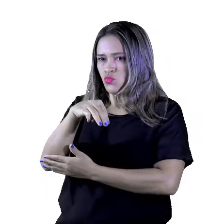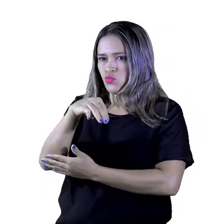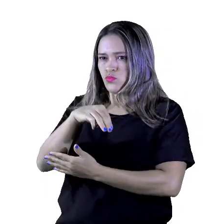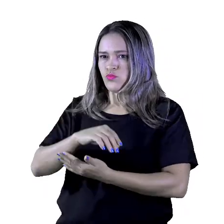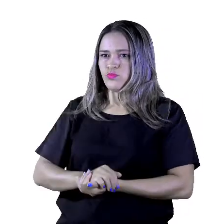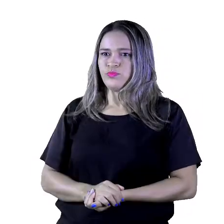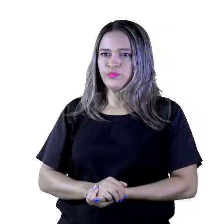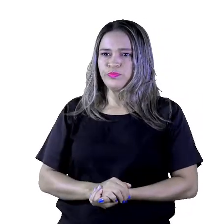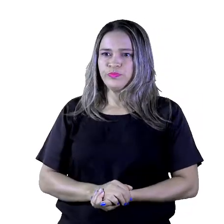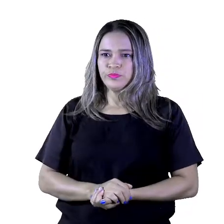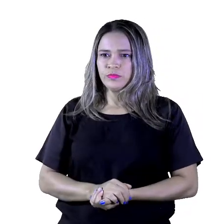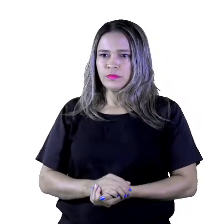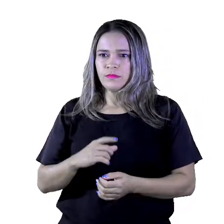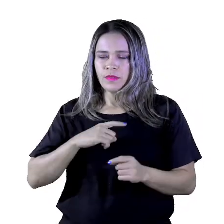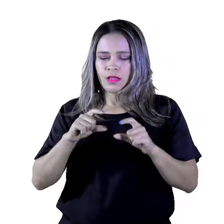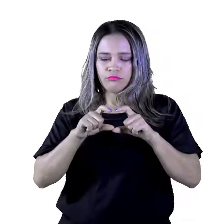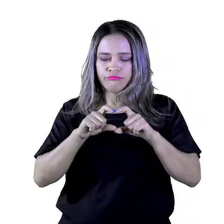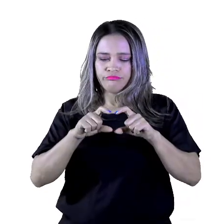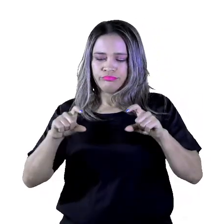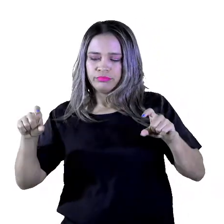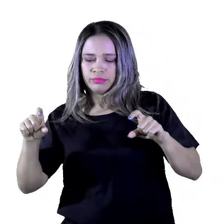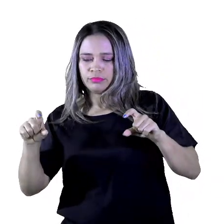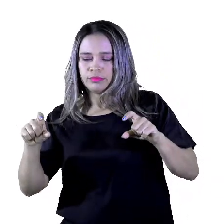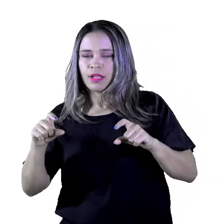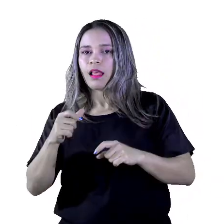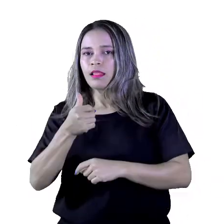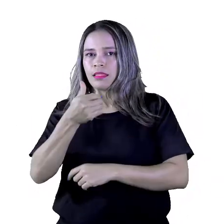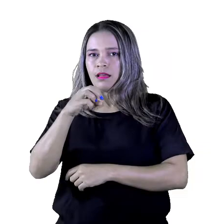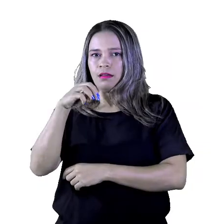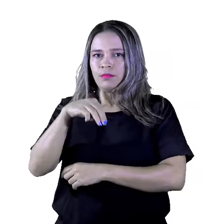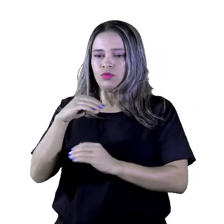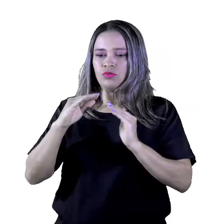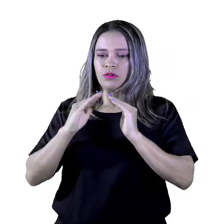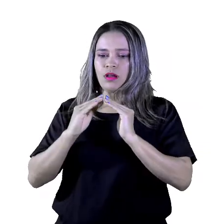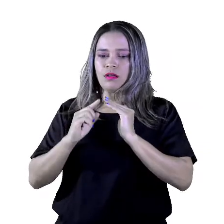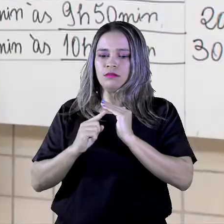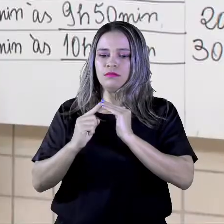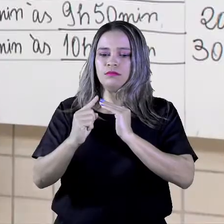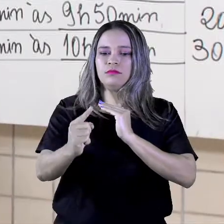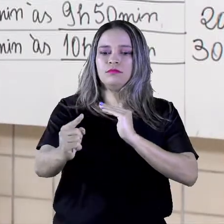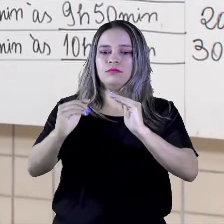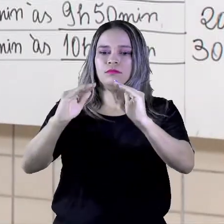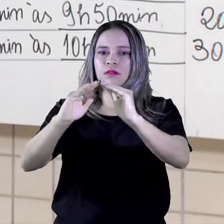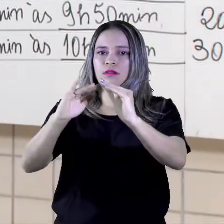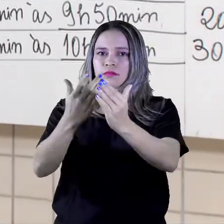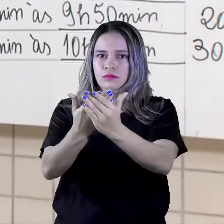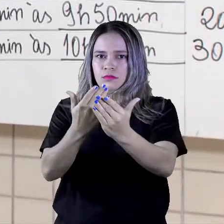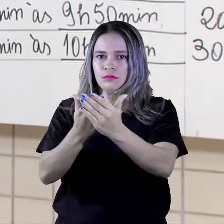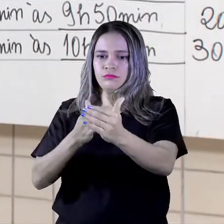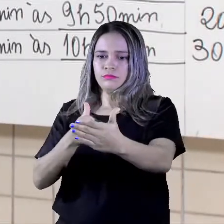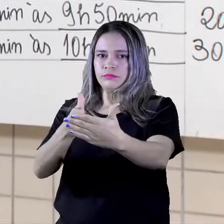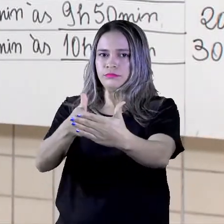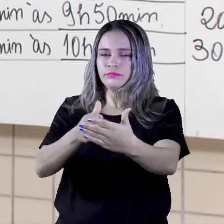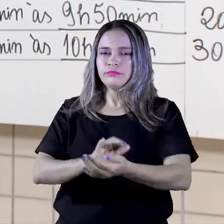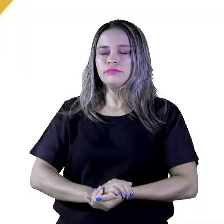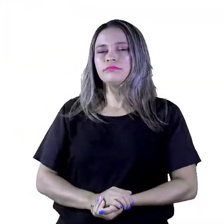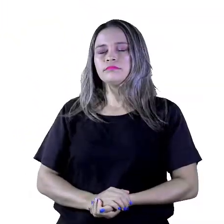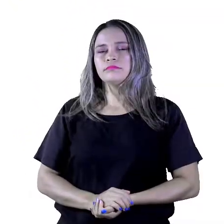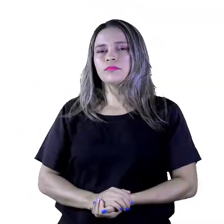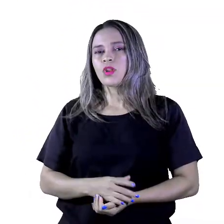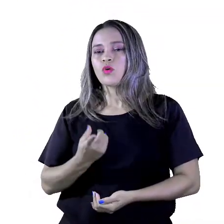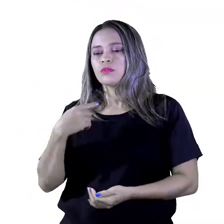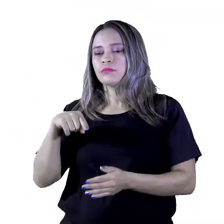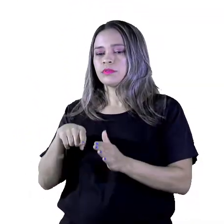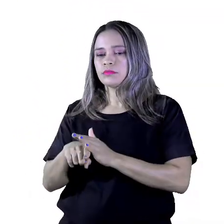que no gráfico mostra que ela leva de casa até a escola. Vamos para um outro aluno então, outra pergunta.